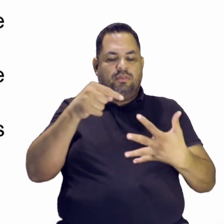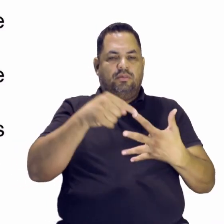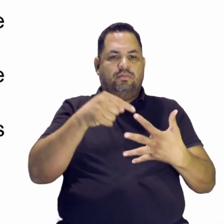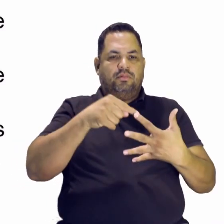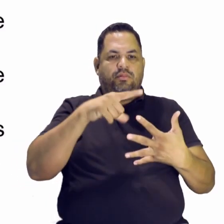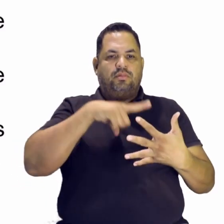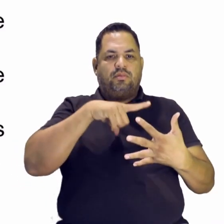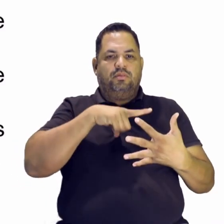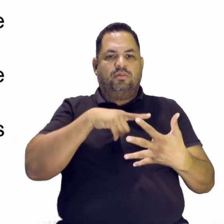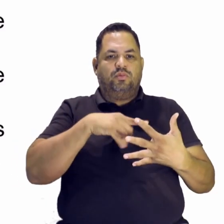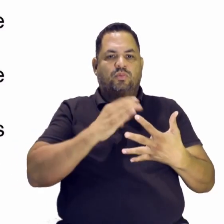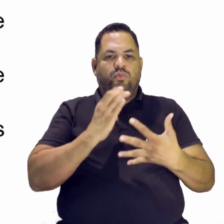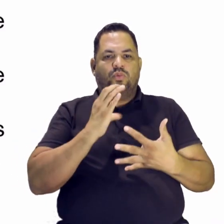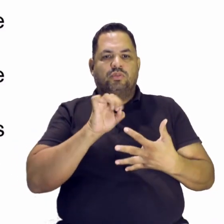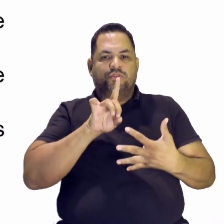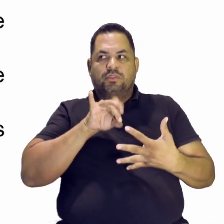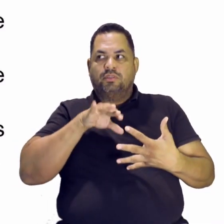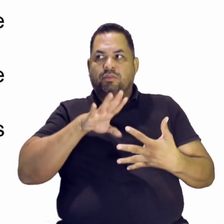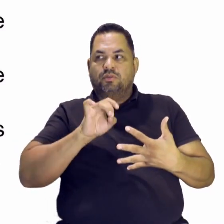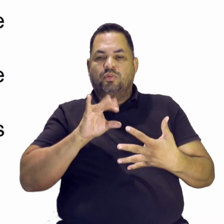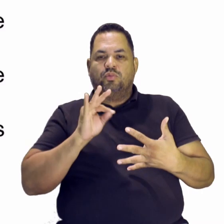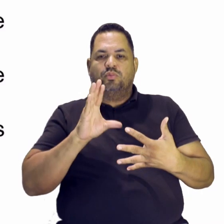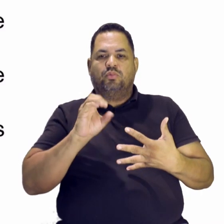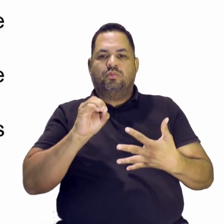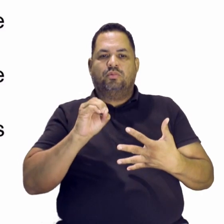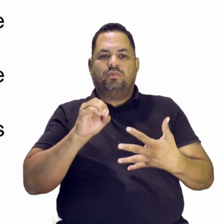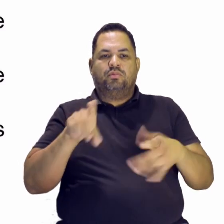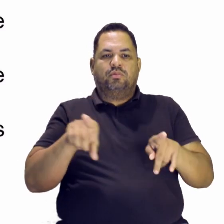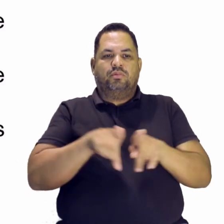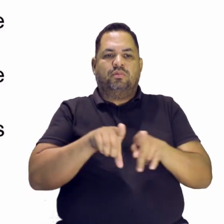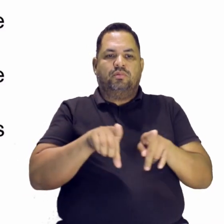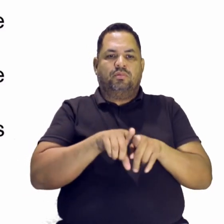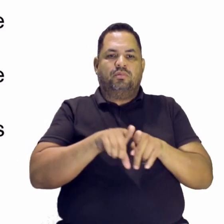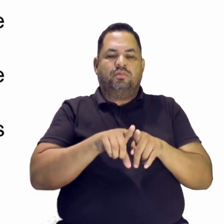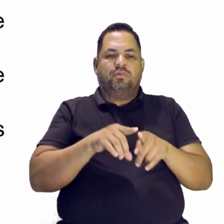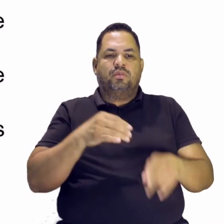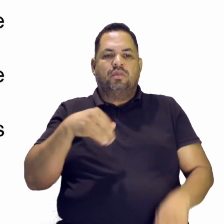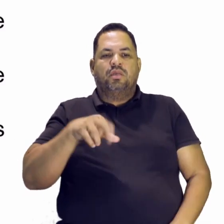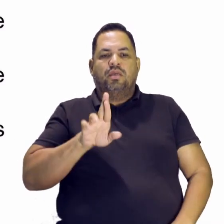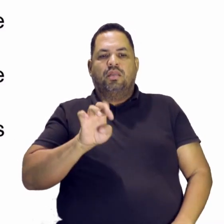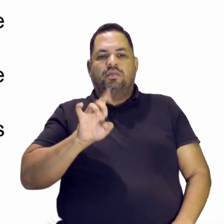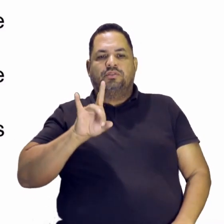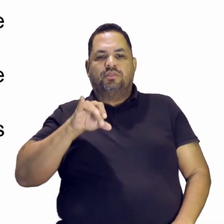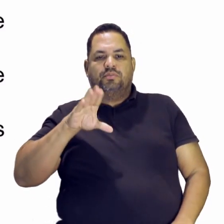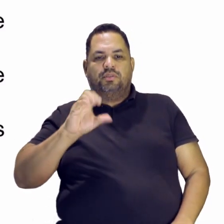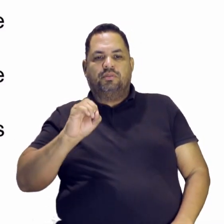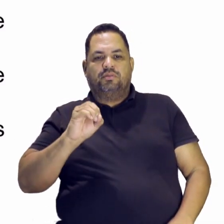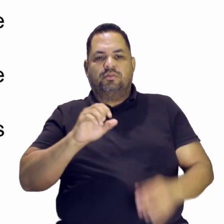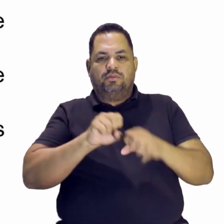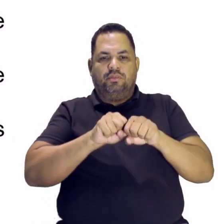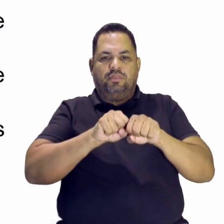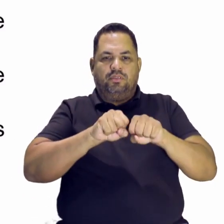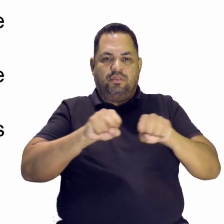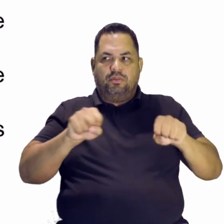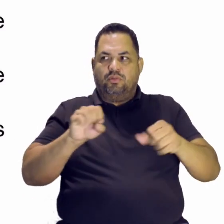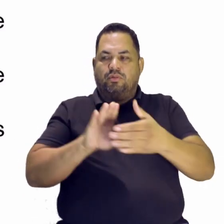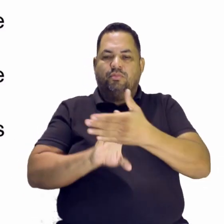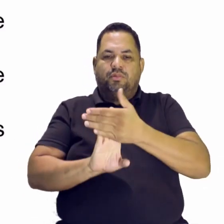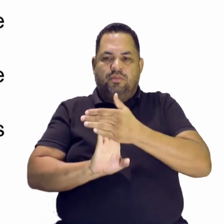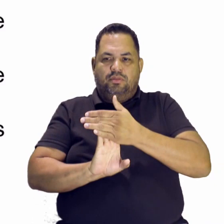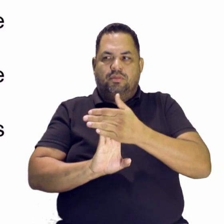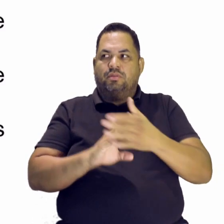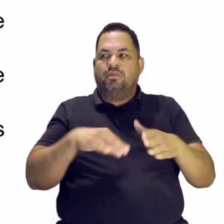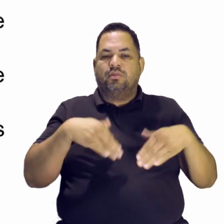uma fase de concentramento e uma fase de relaxamento e alongamento.